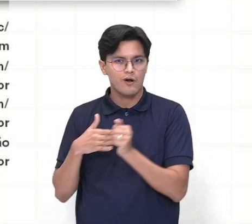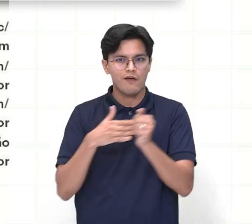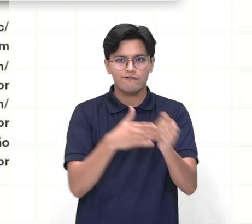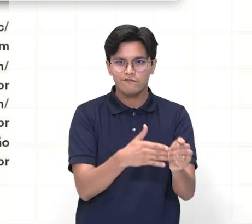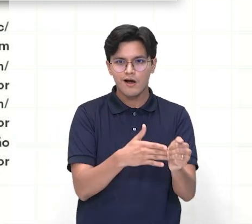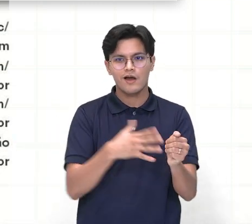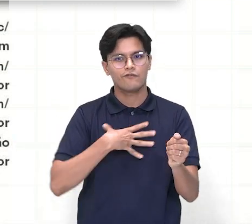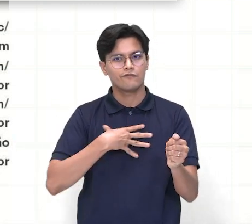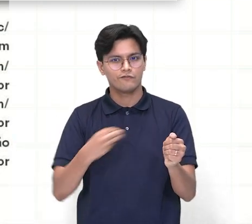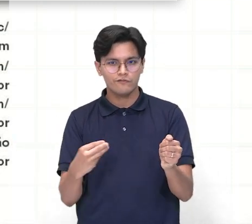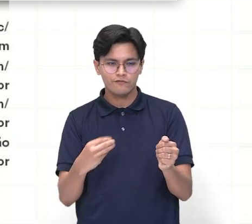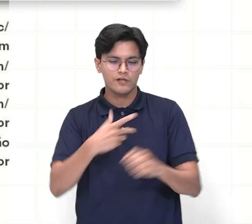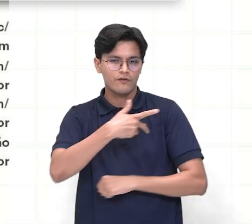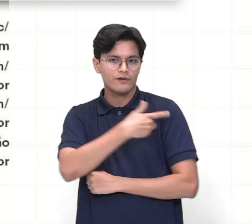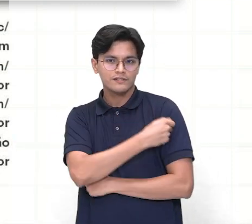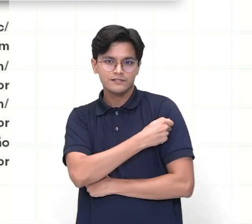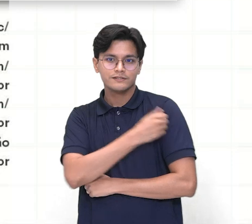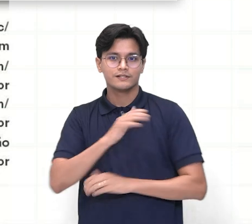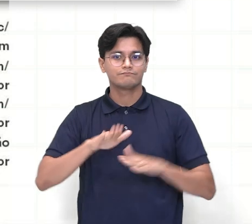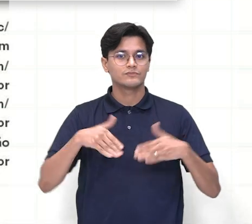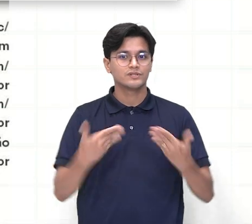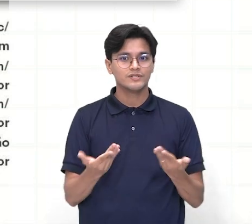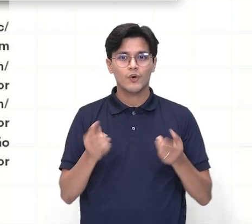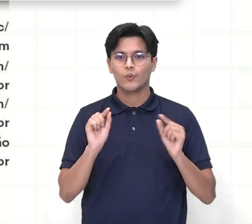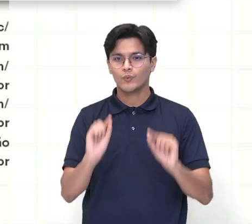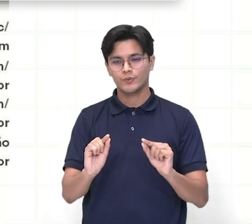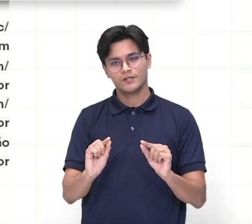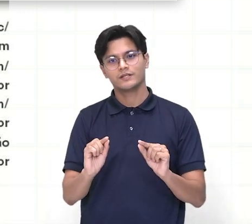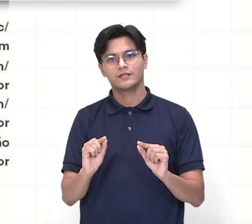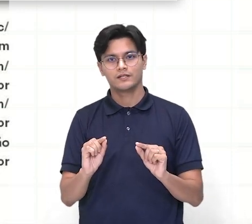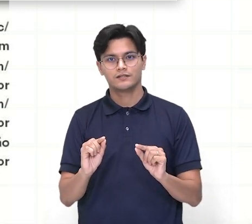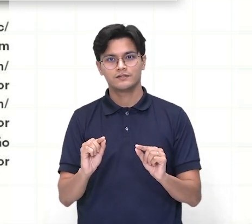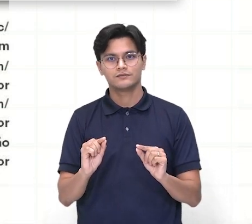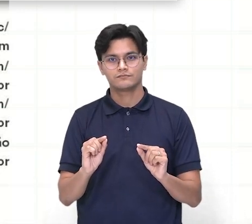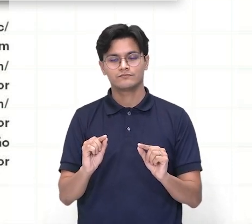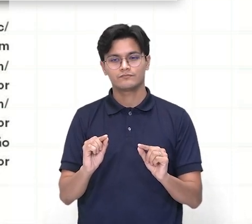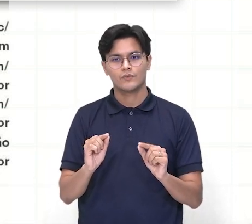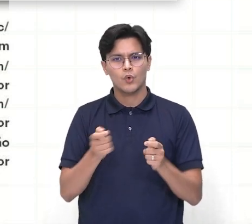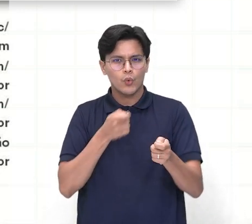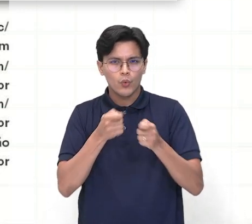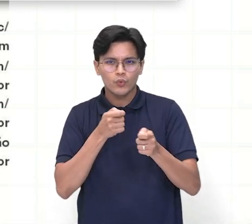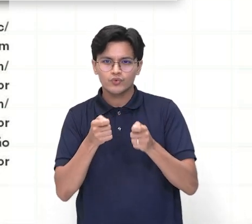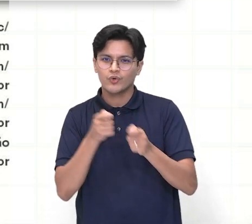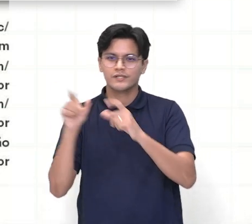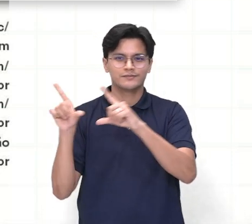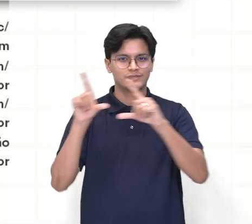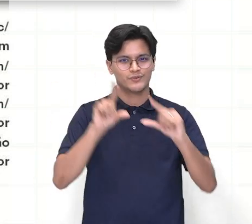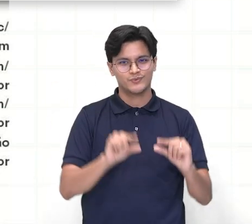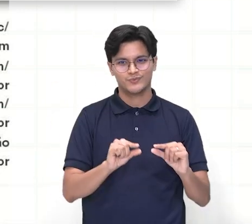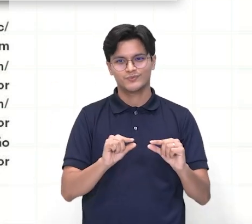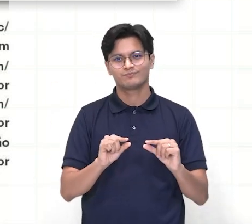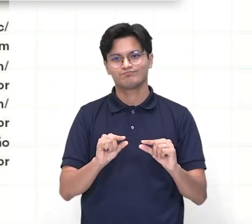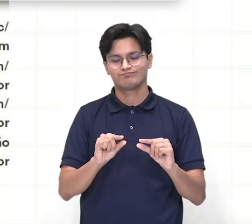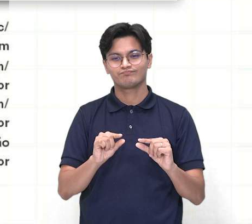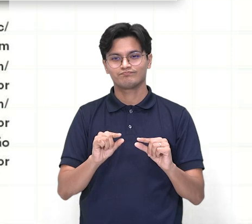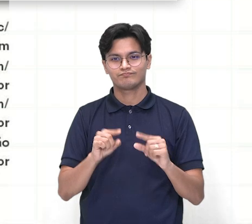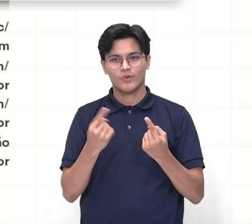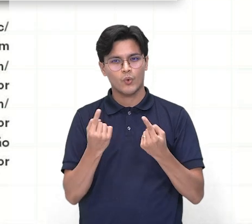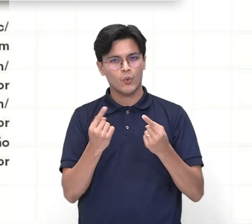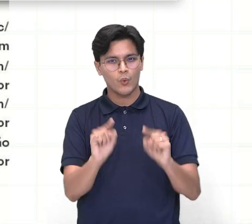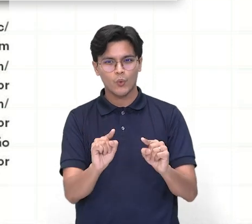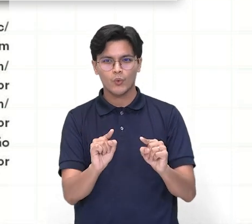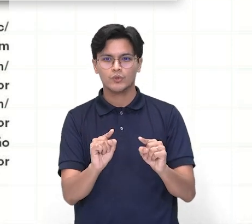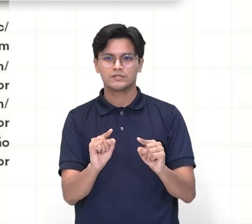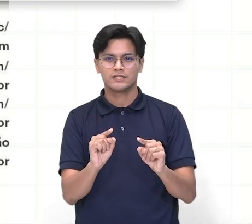isso, diminui o quê? O controle, né? Então, nós temos